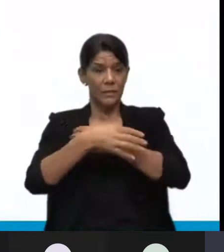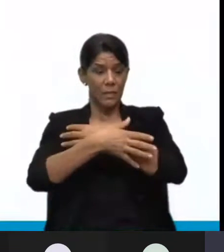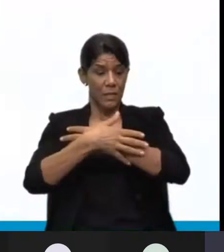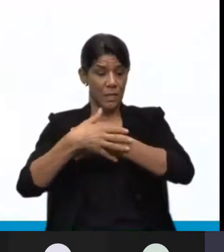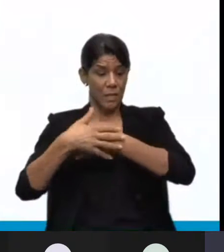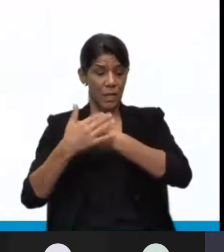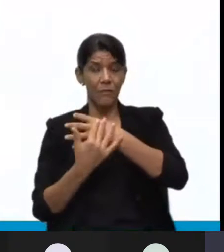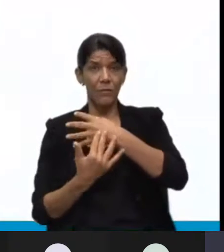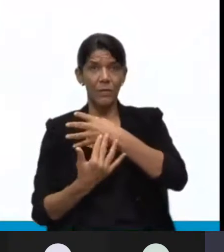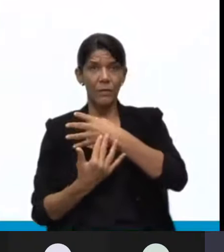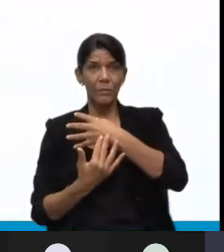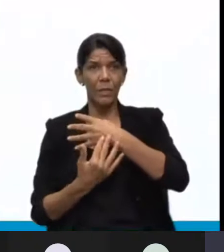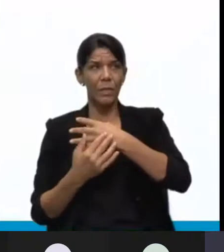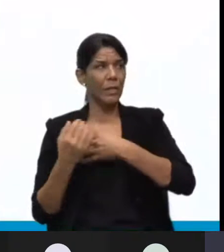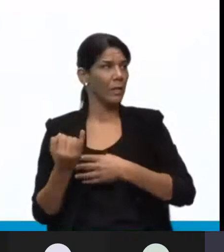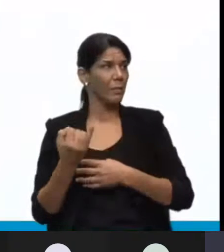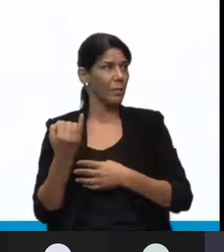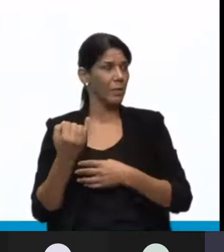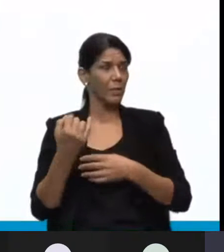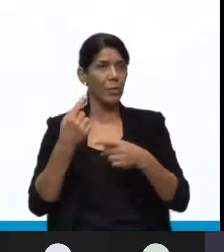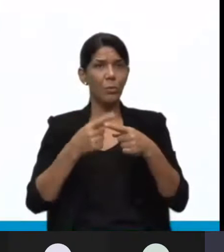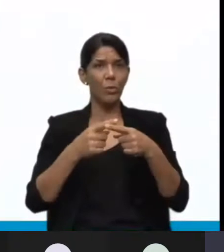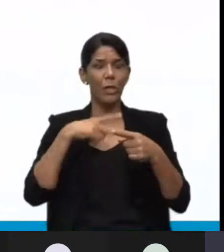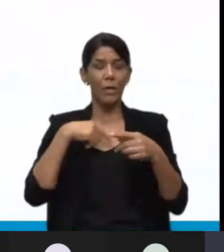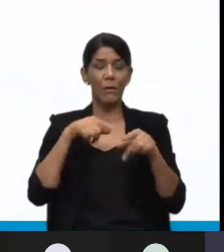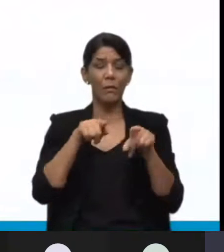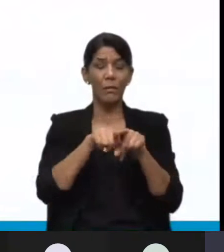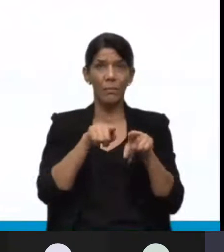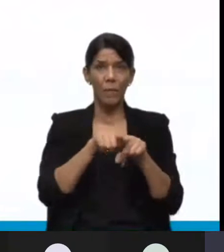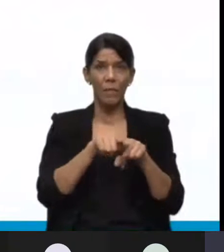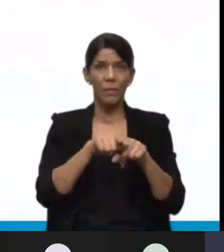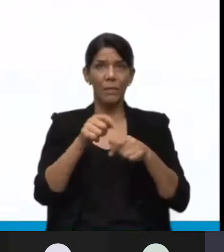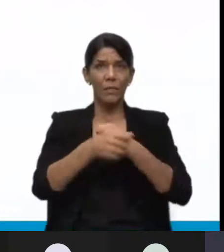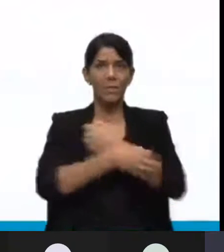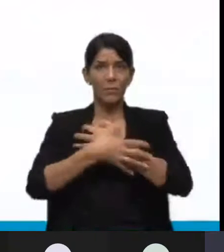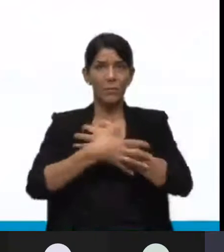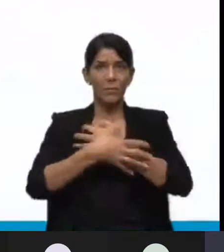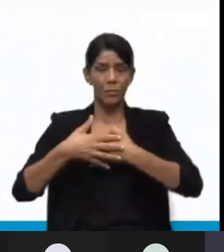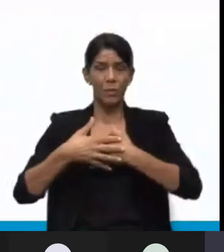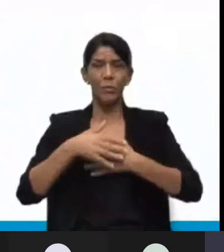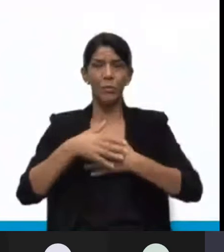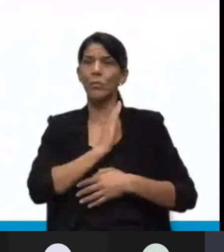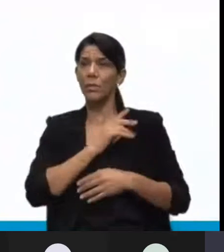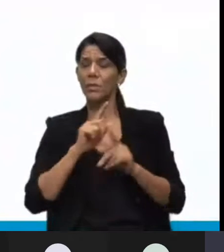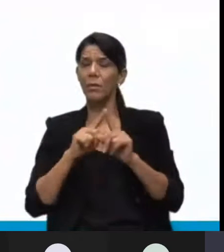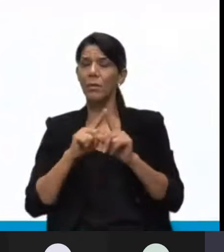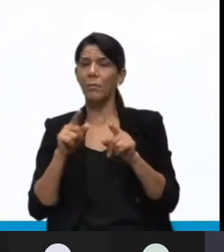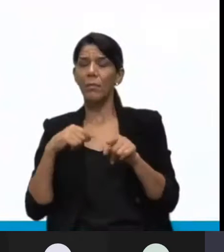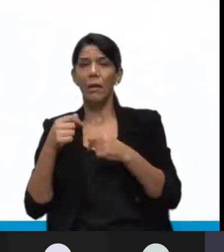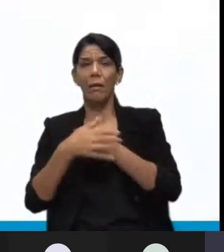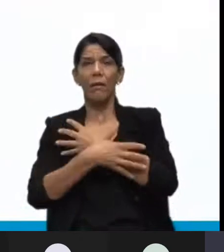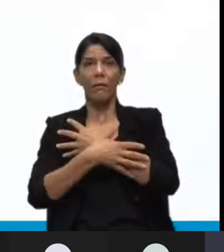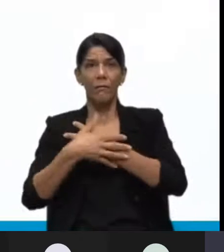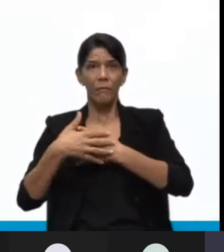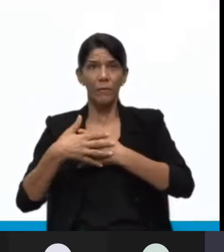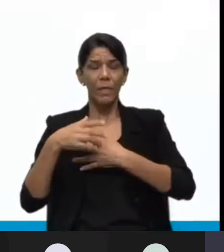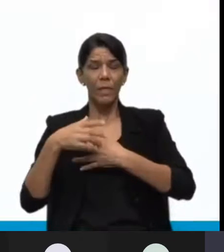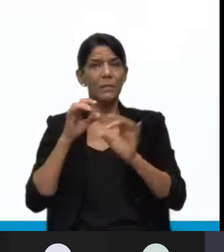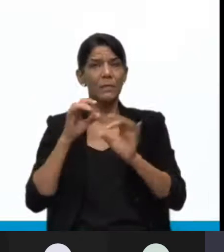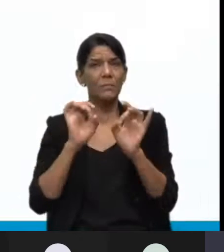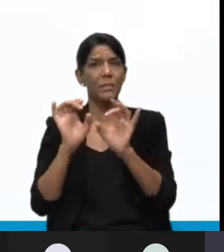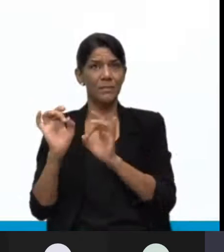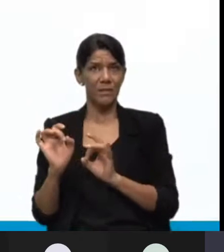de Purkinje, elas são extremamente importantes, né? Porque elas também são fibras musculares cardíacas, mas elas são fibras musculares